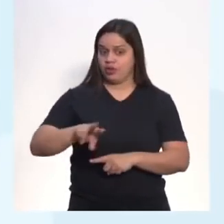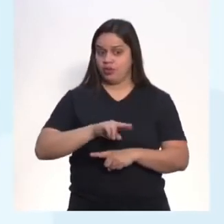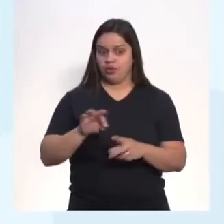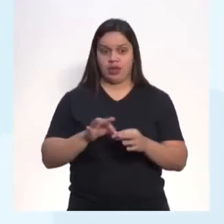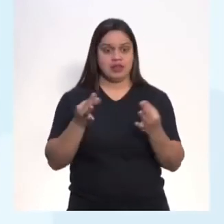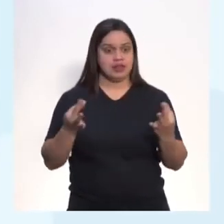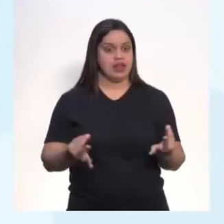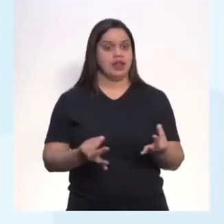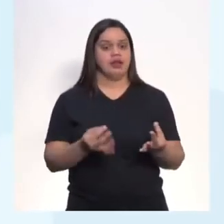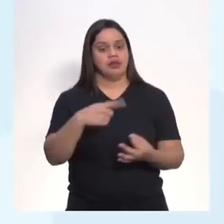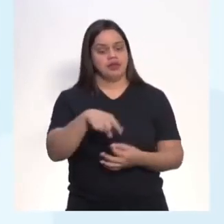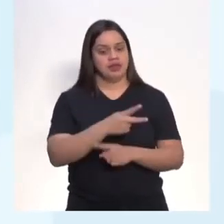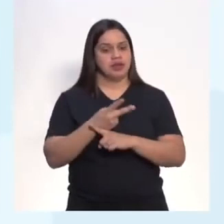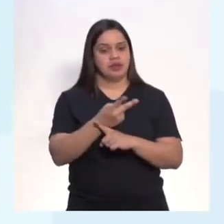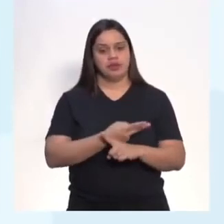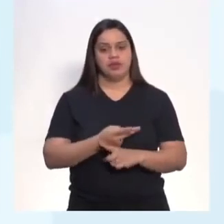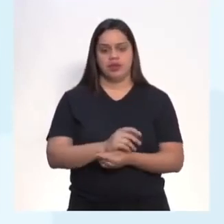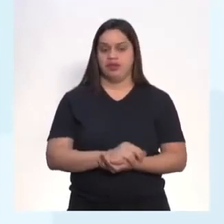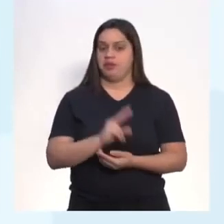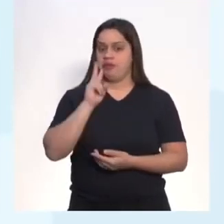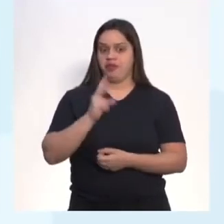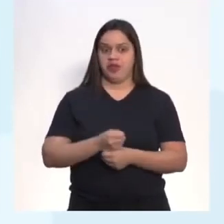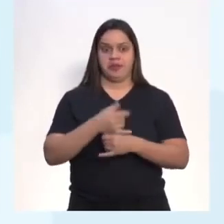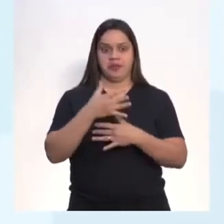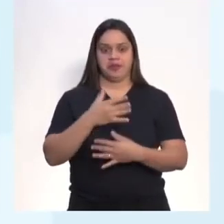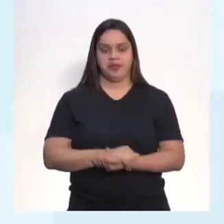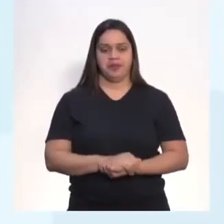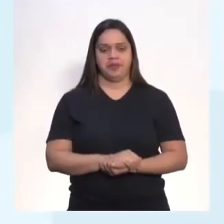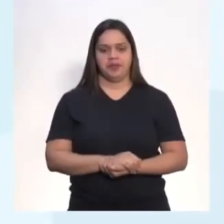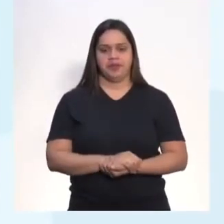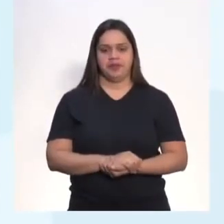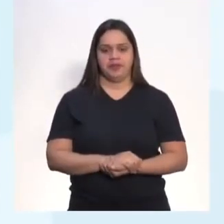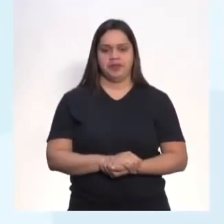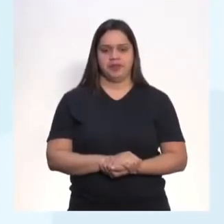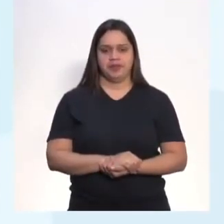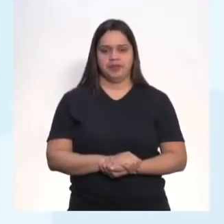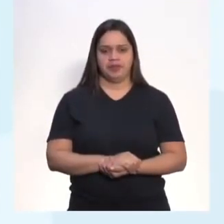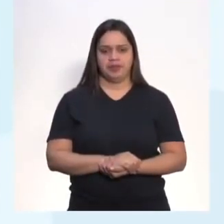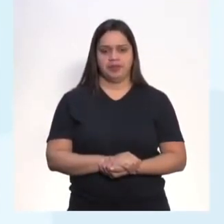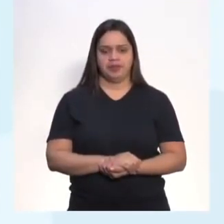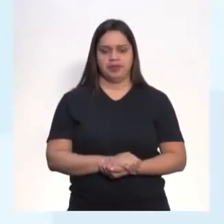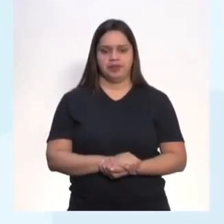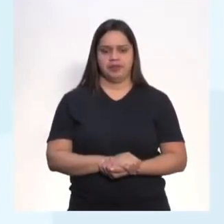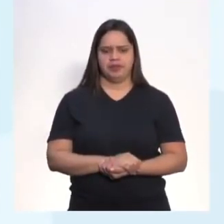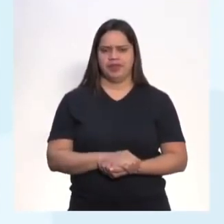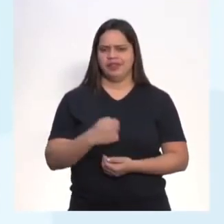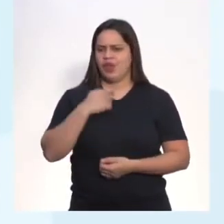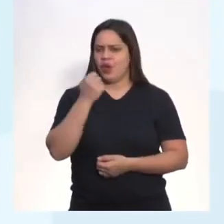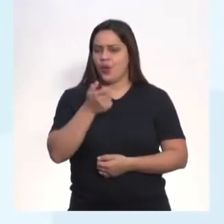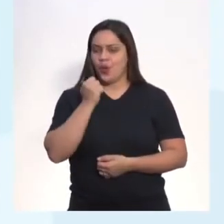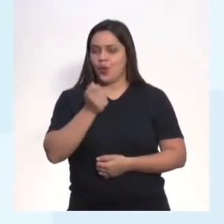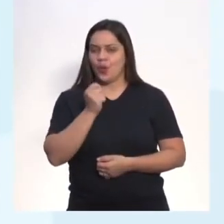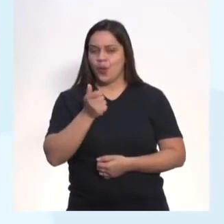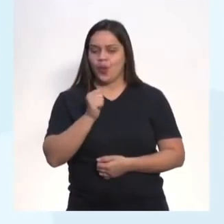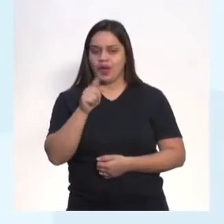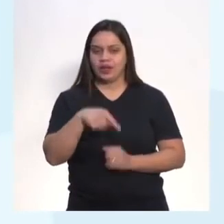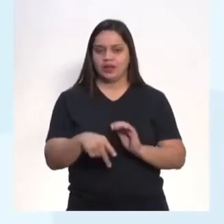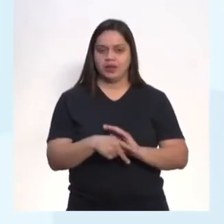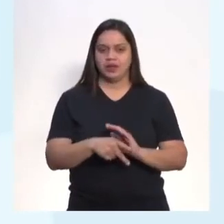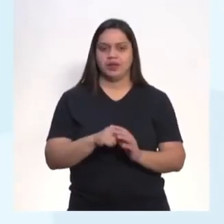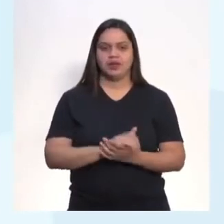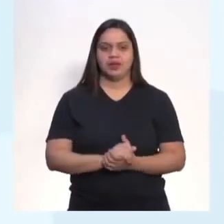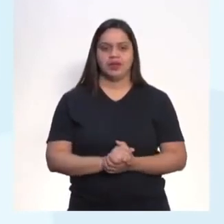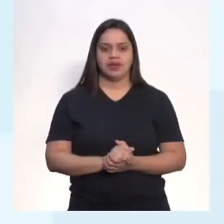assim. Ai, meu Deus do céu. Olha, eu acabei dando um spoiler quase, hein? Eu falei que é o caça-palavras